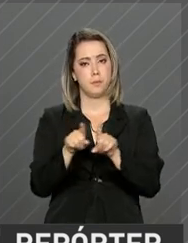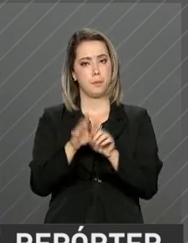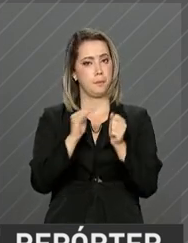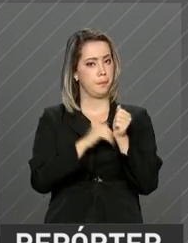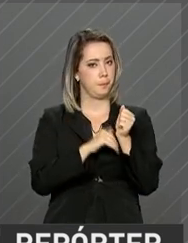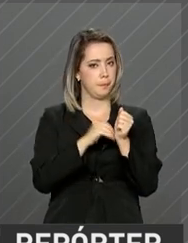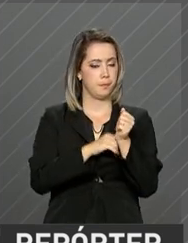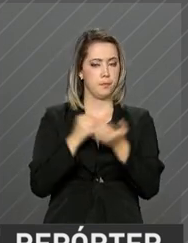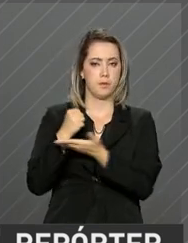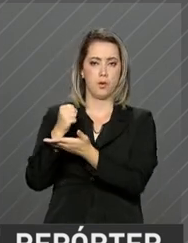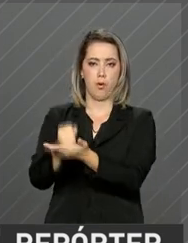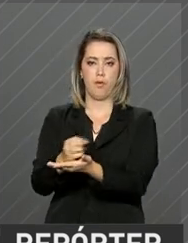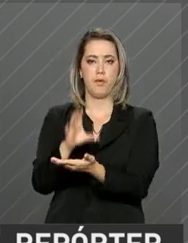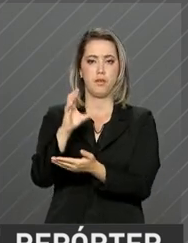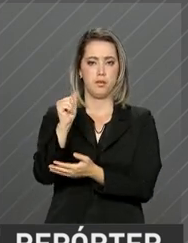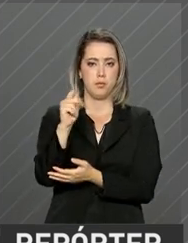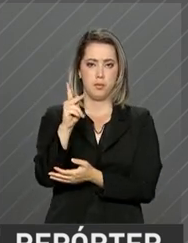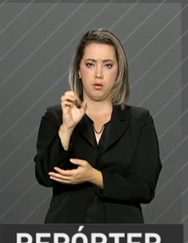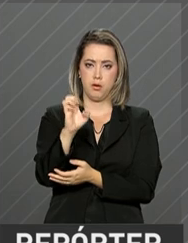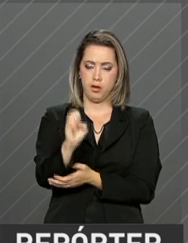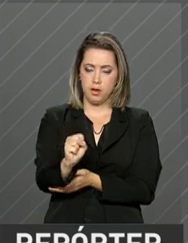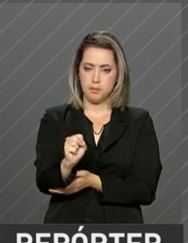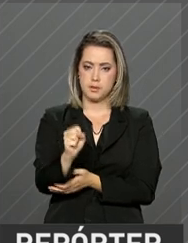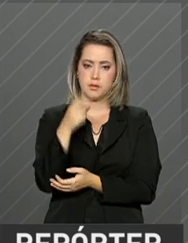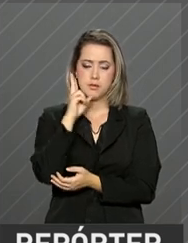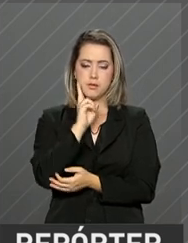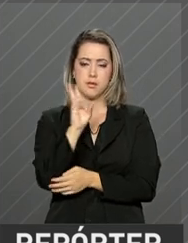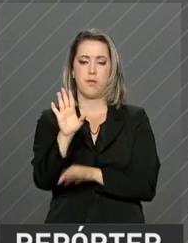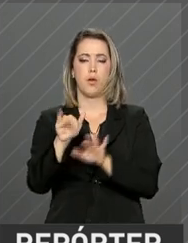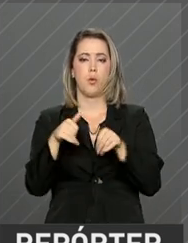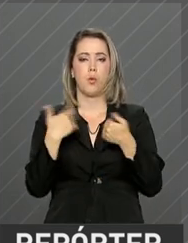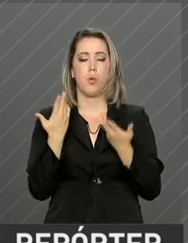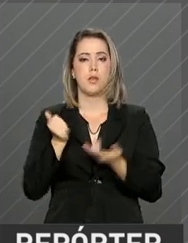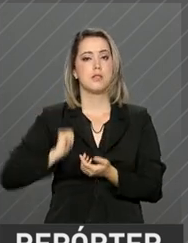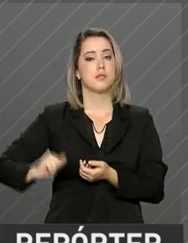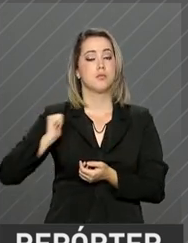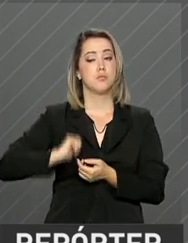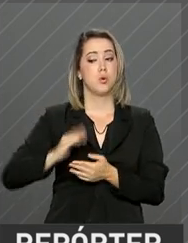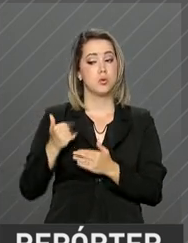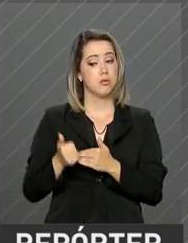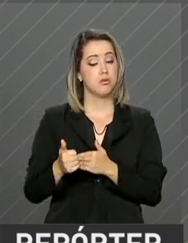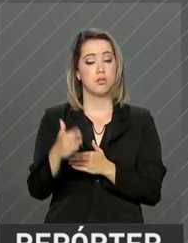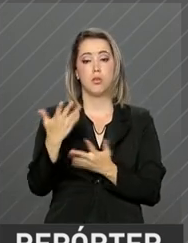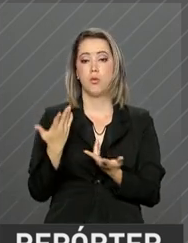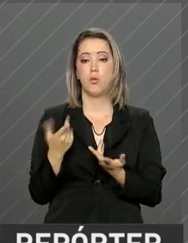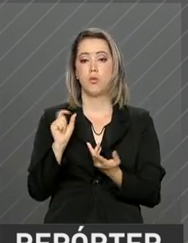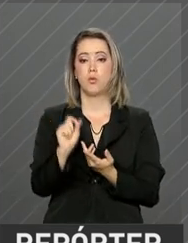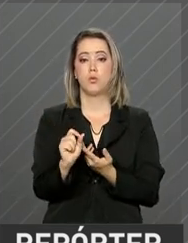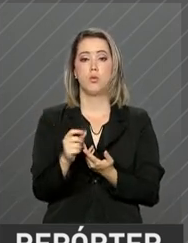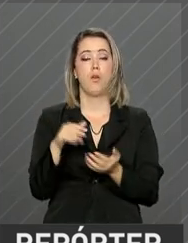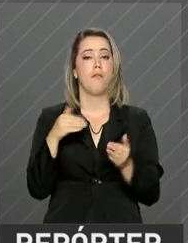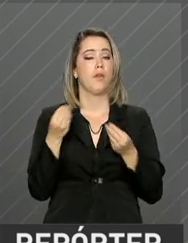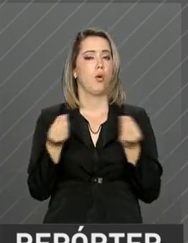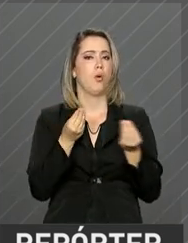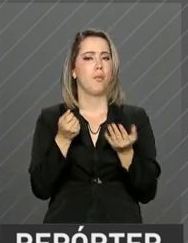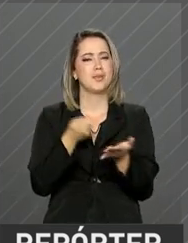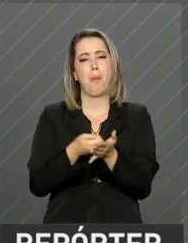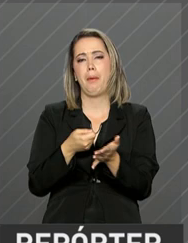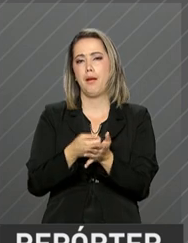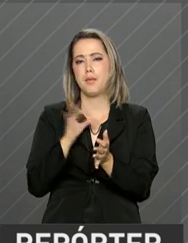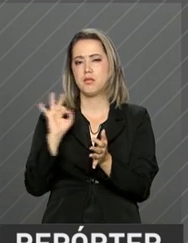instituição com ele é possível visualizar os dados de bolsas em andamentos o histórico de